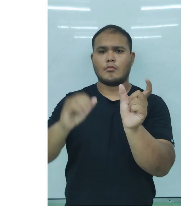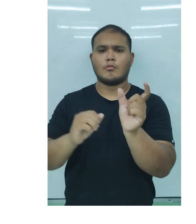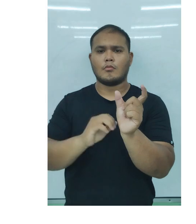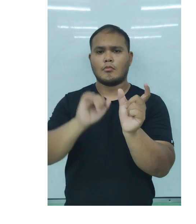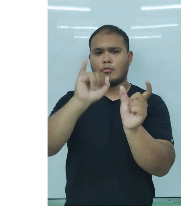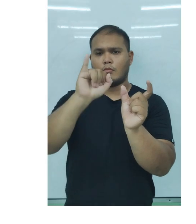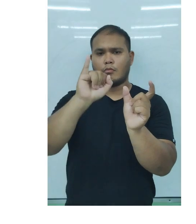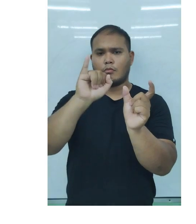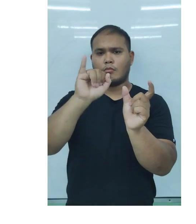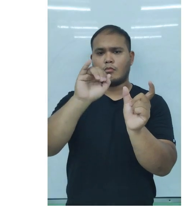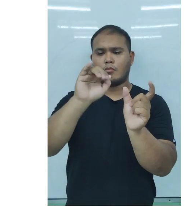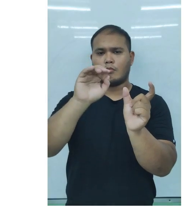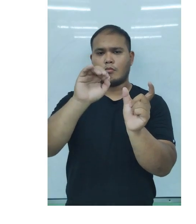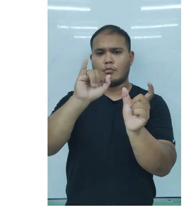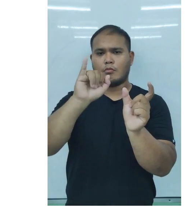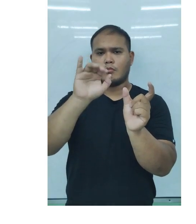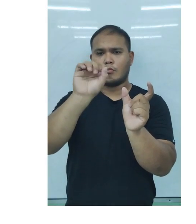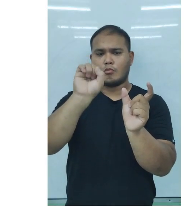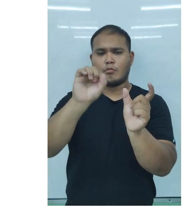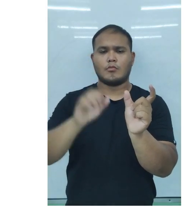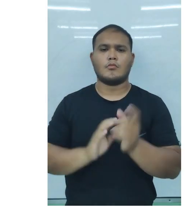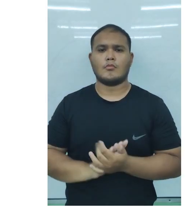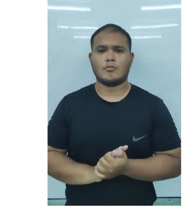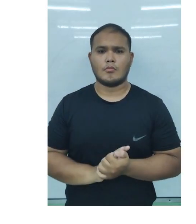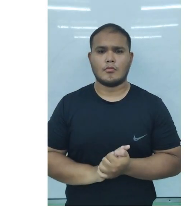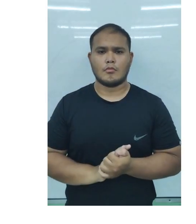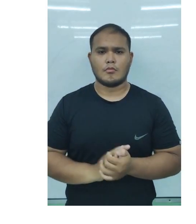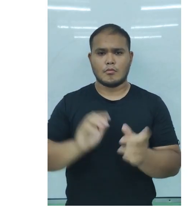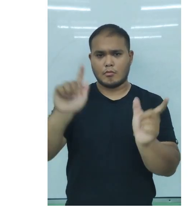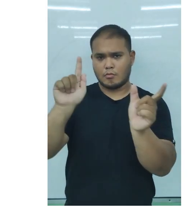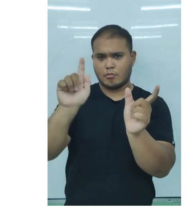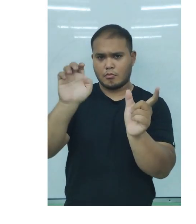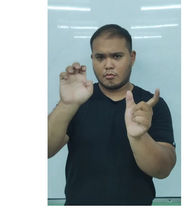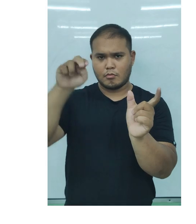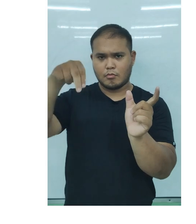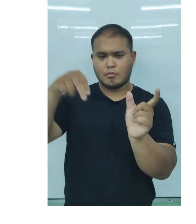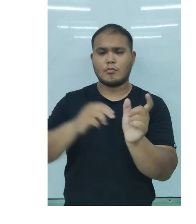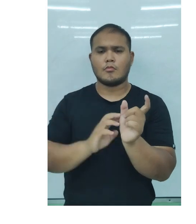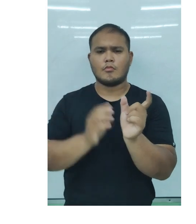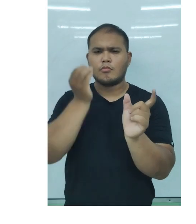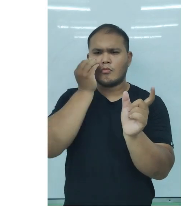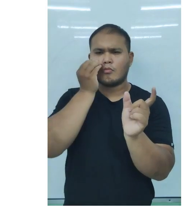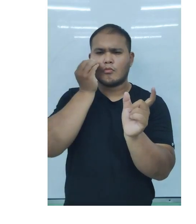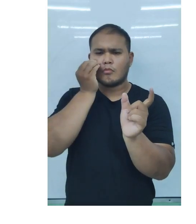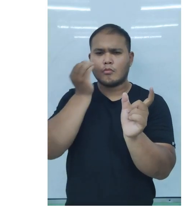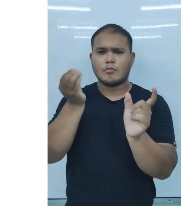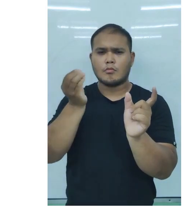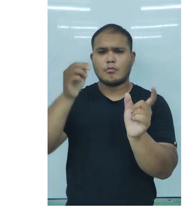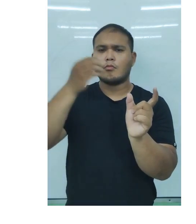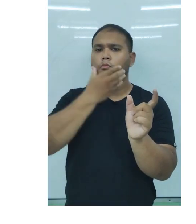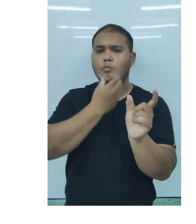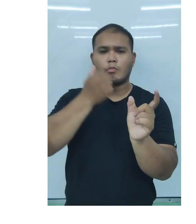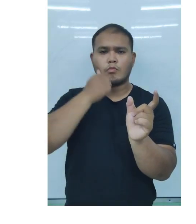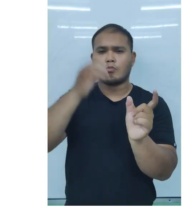No genitivo, vocês percebem que no masculino, no feminino e no neutro nós vamos ter uma